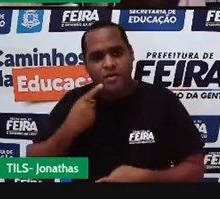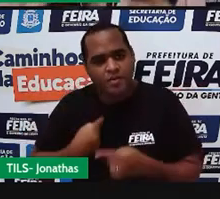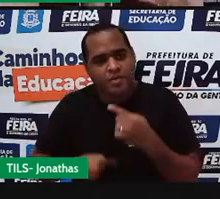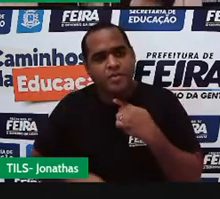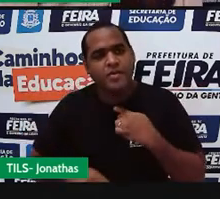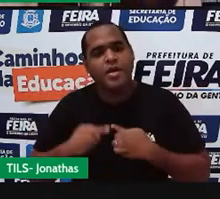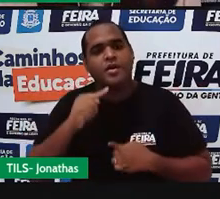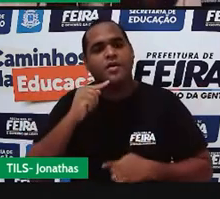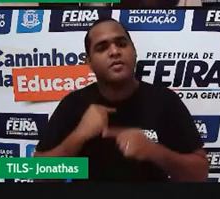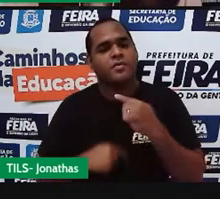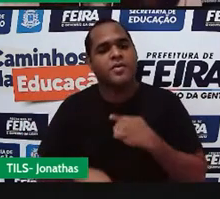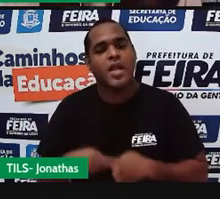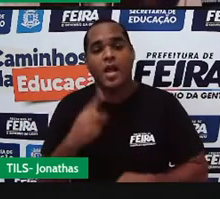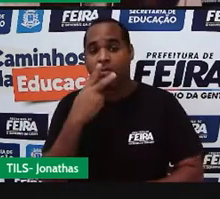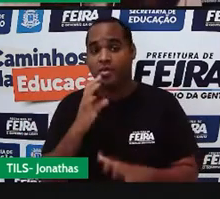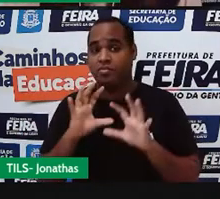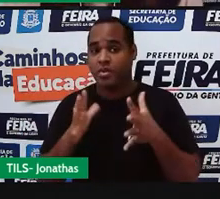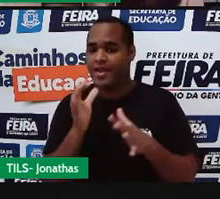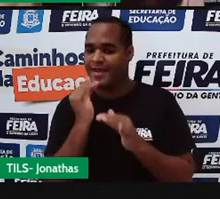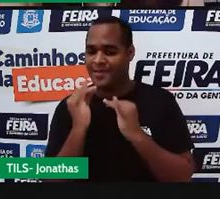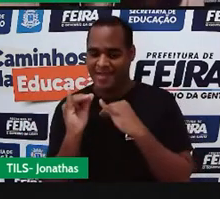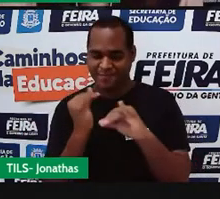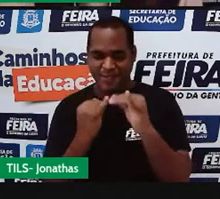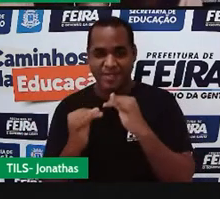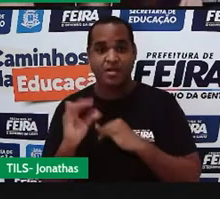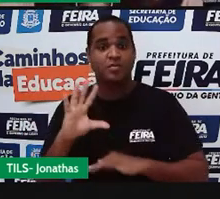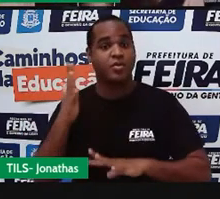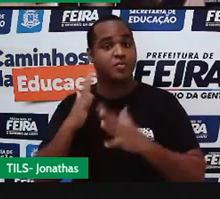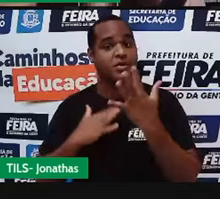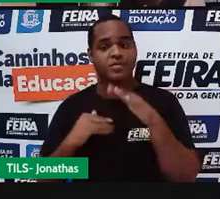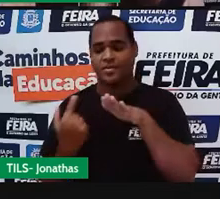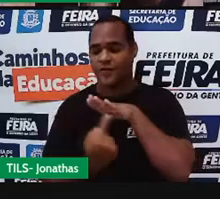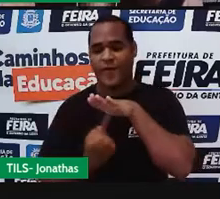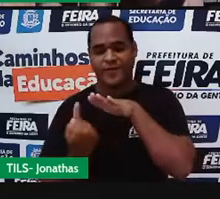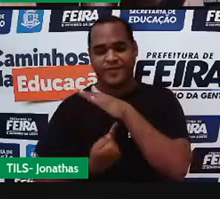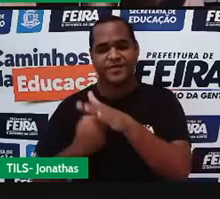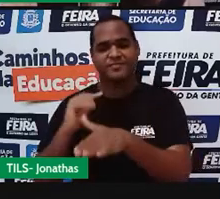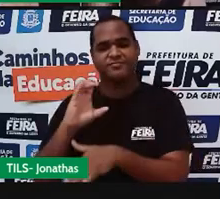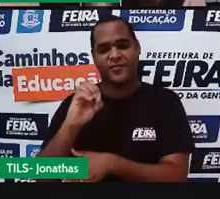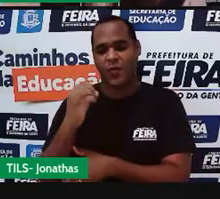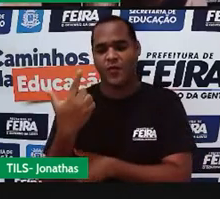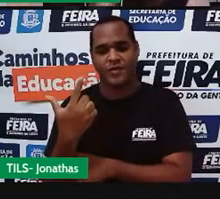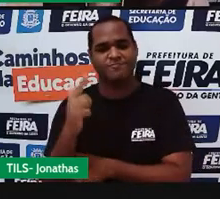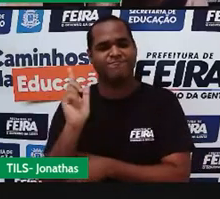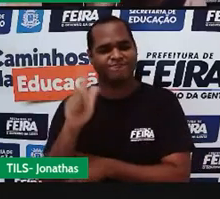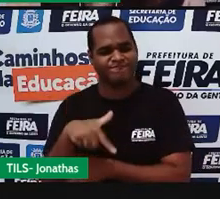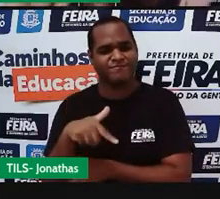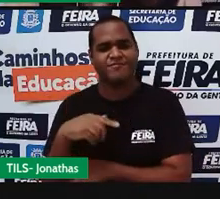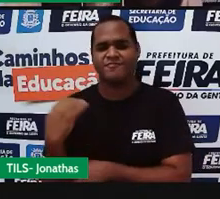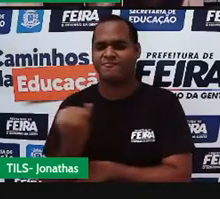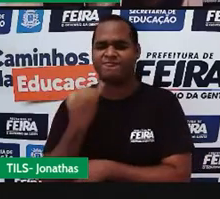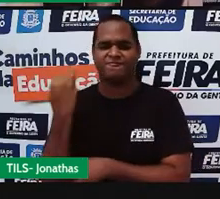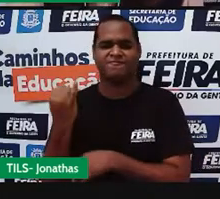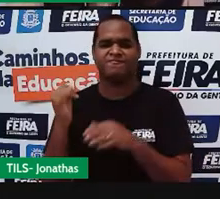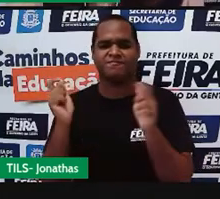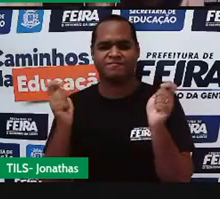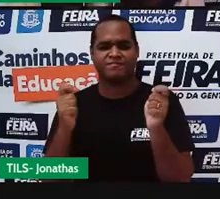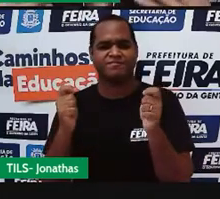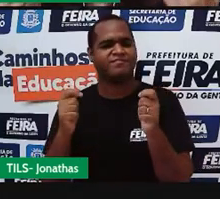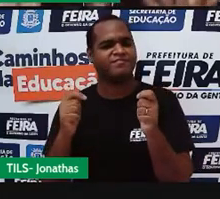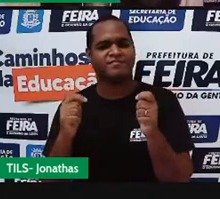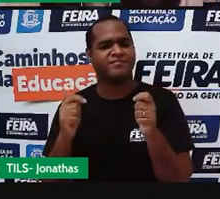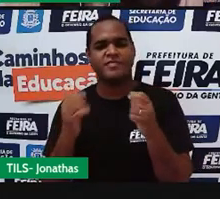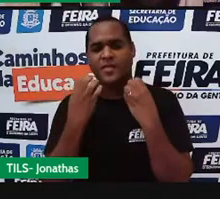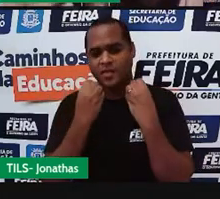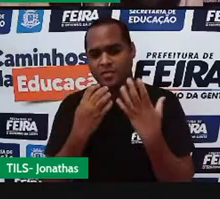o alimento acontecem reações químicas aí que liberam gases que são ruins né gases de efeito estufa no caso é o gás